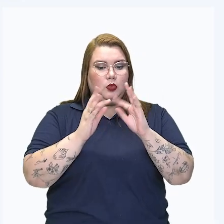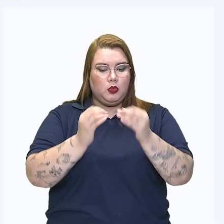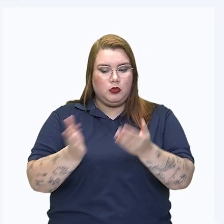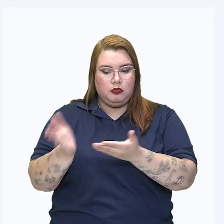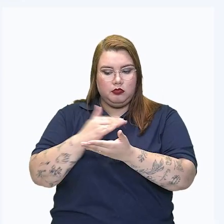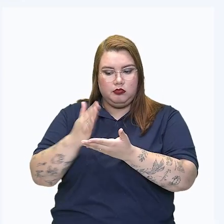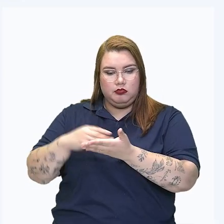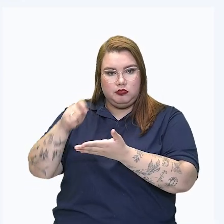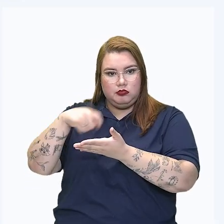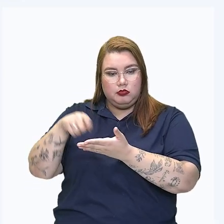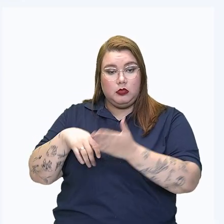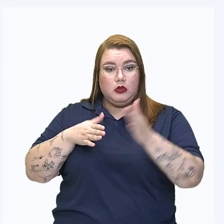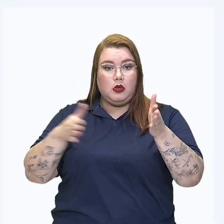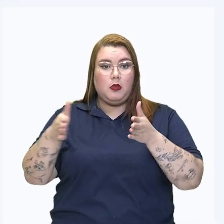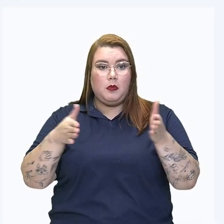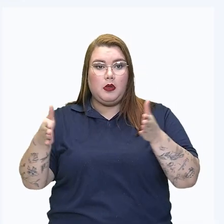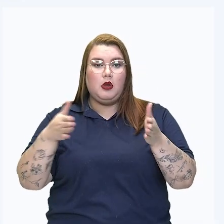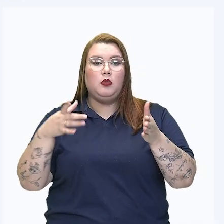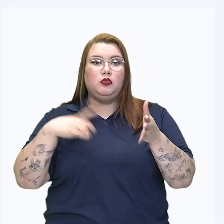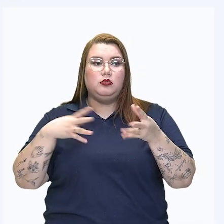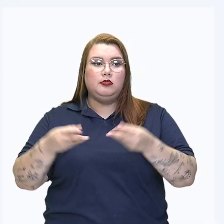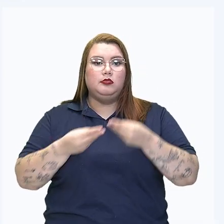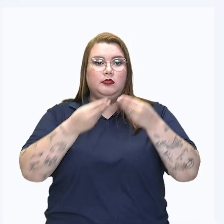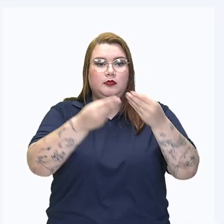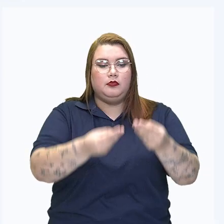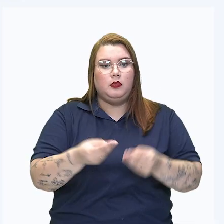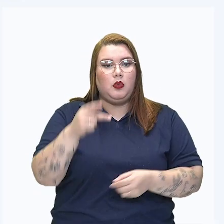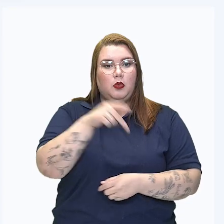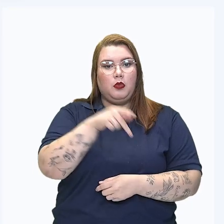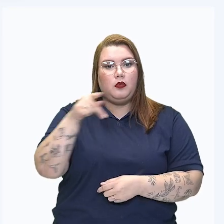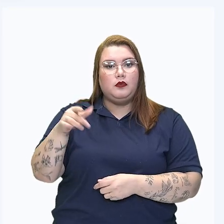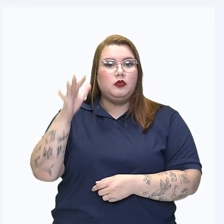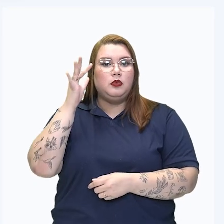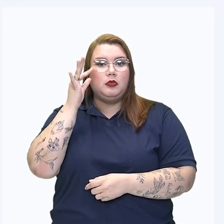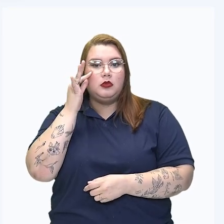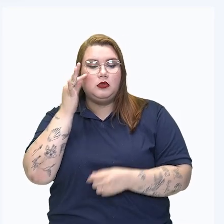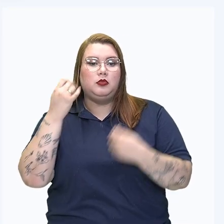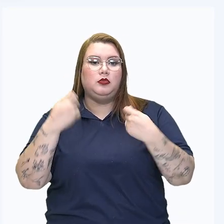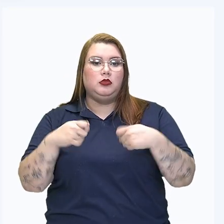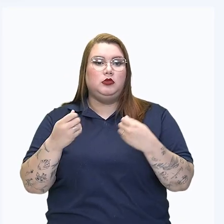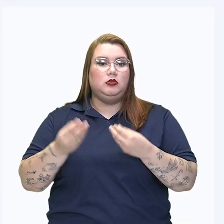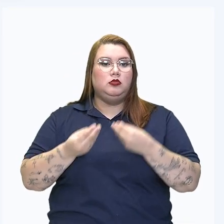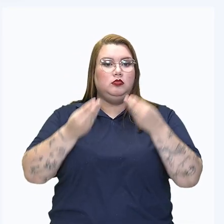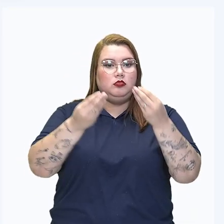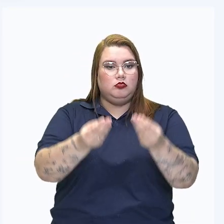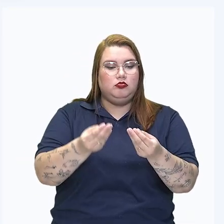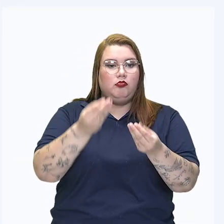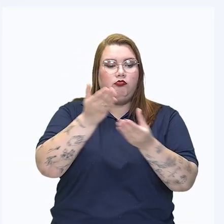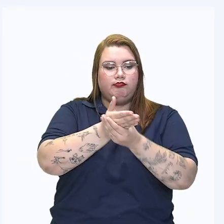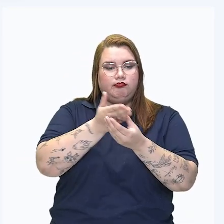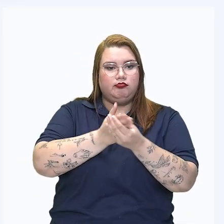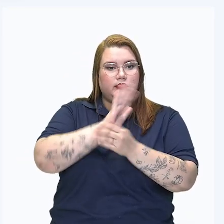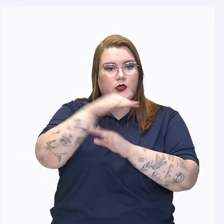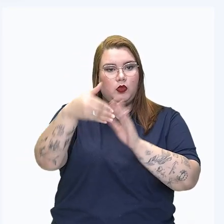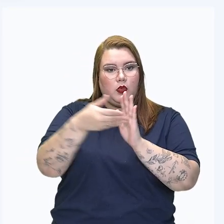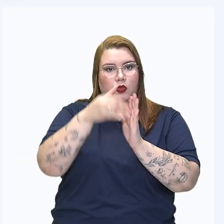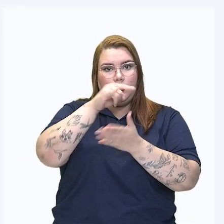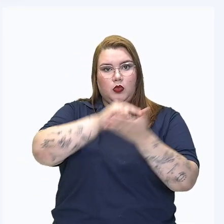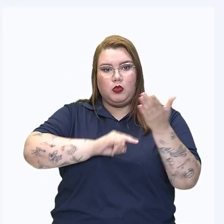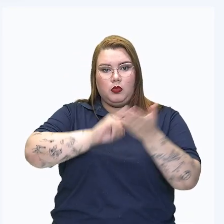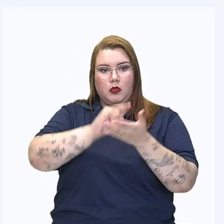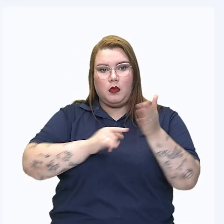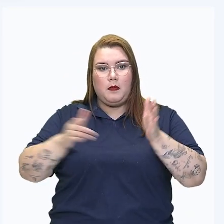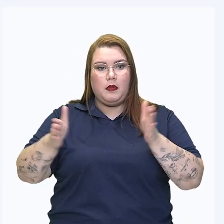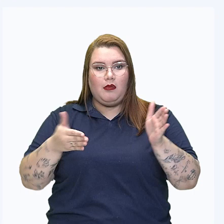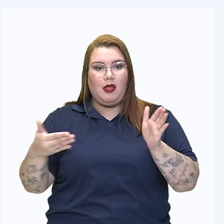diário físico? Há um fluxo de entrega. Primeiro, o professor presencial, ele entrega as fichas de frequência e temas